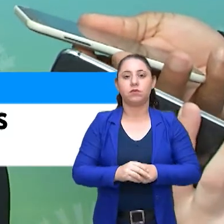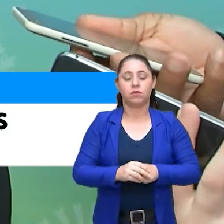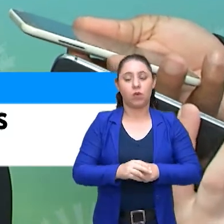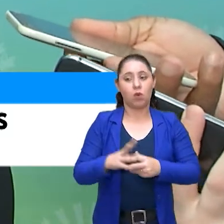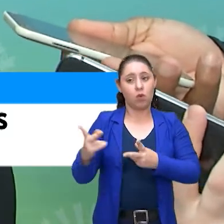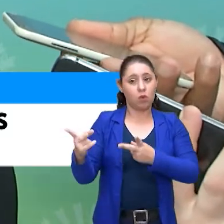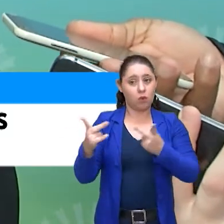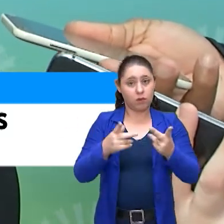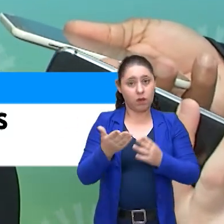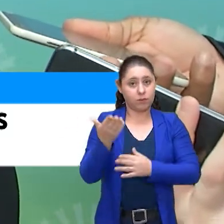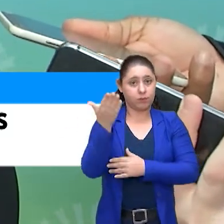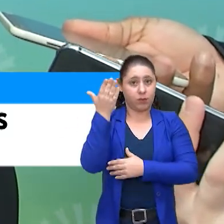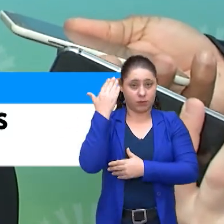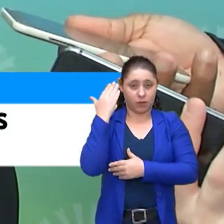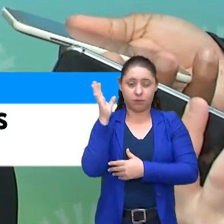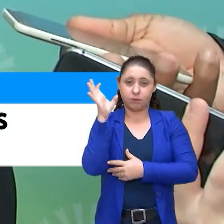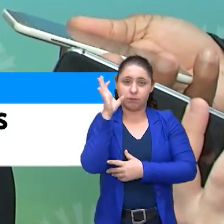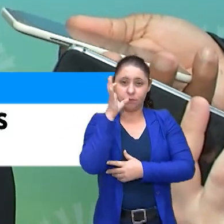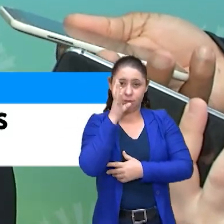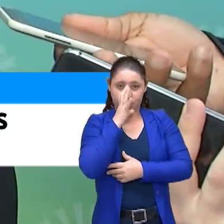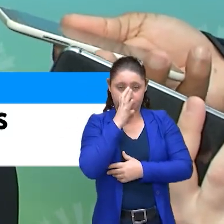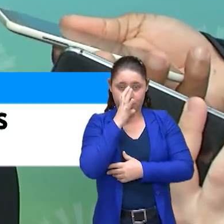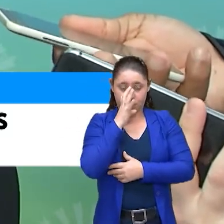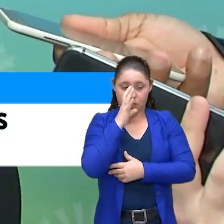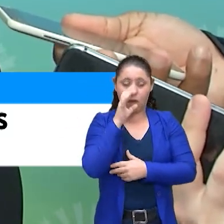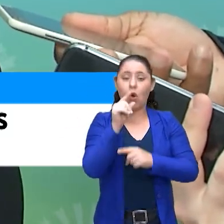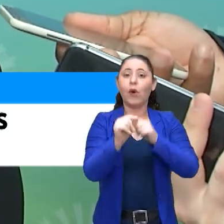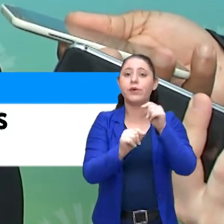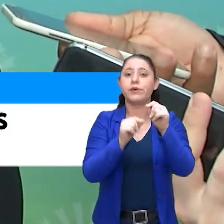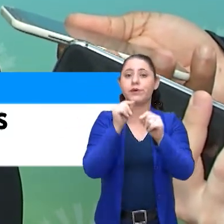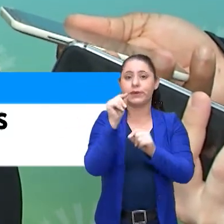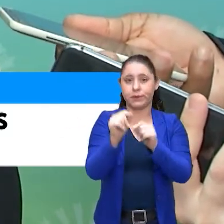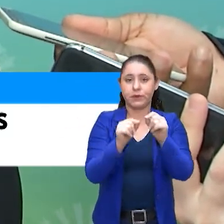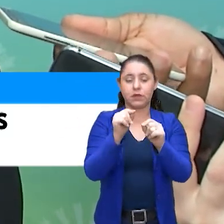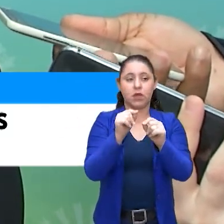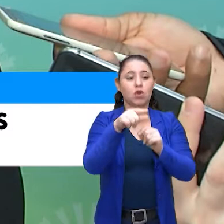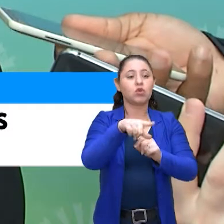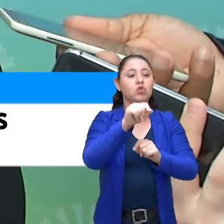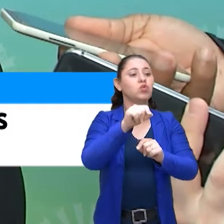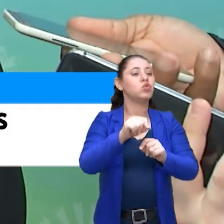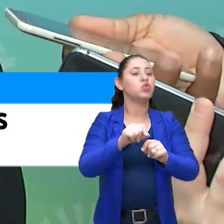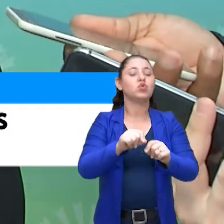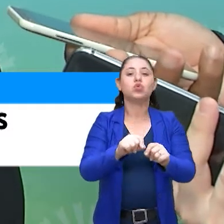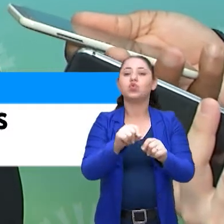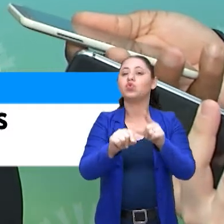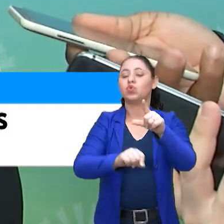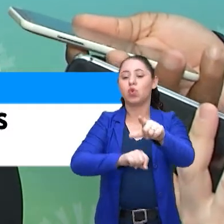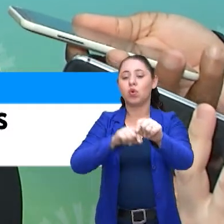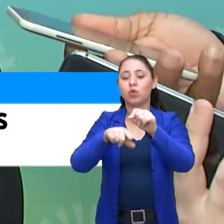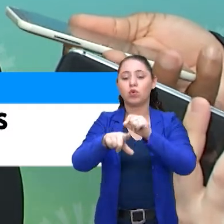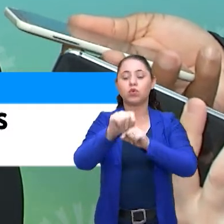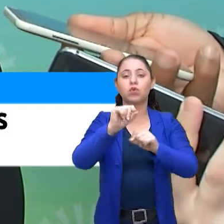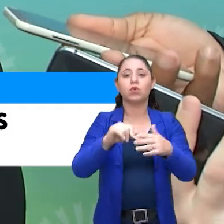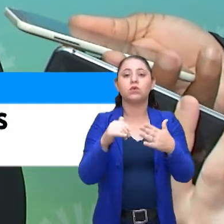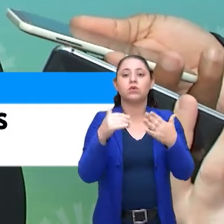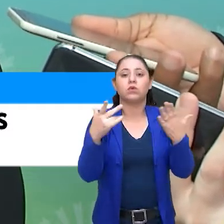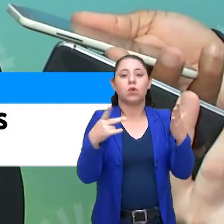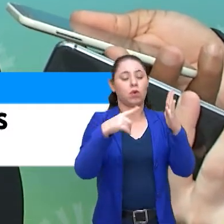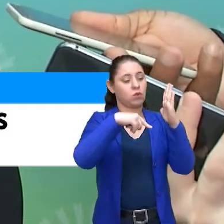fomos convidados anteriormente para acompanhar o processo de sorteio dos